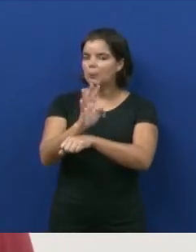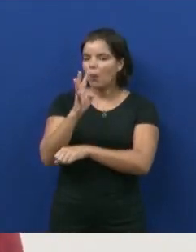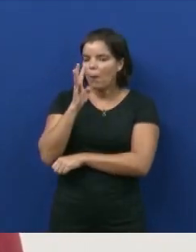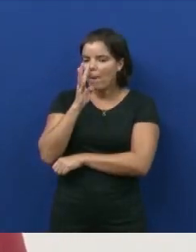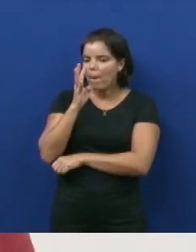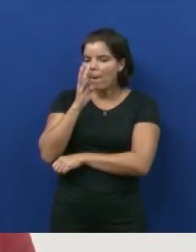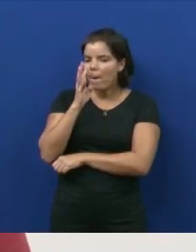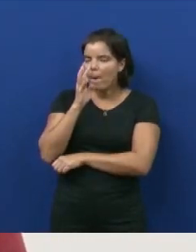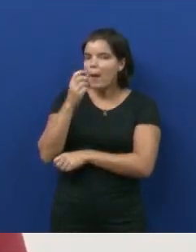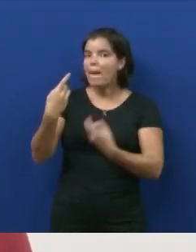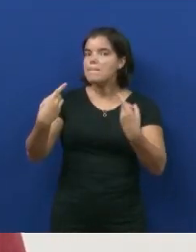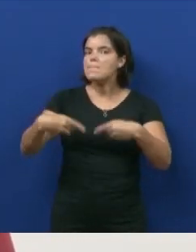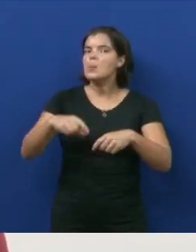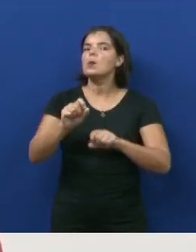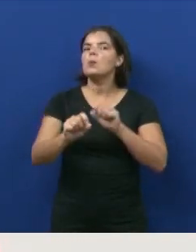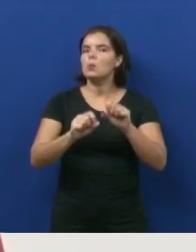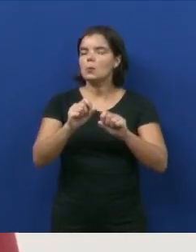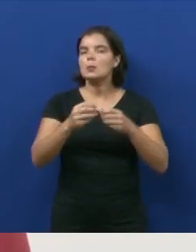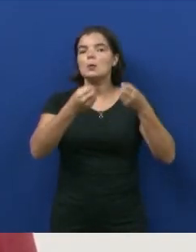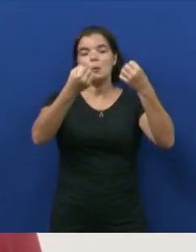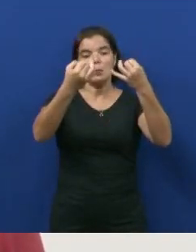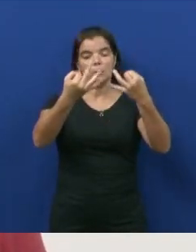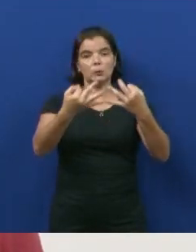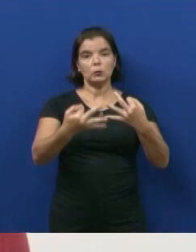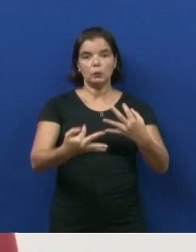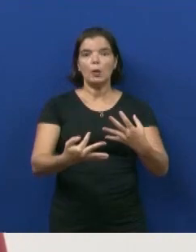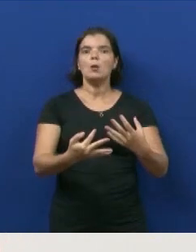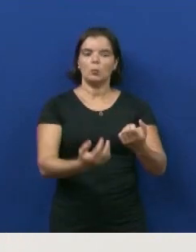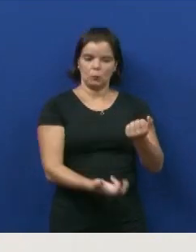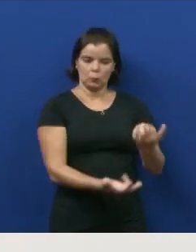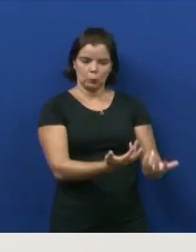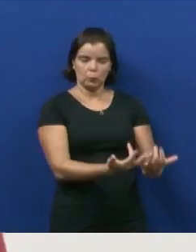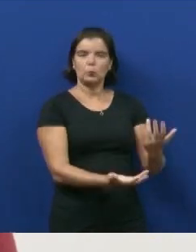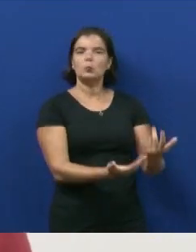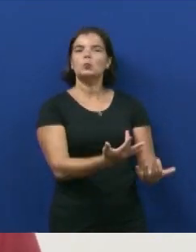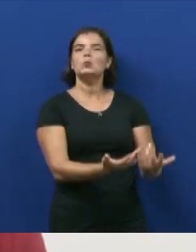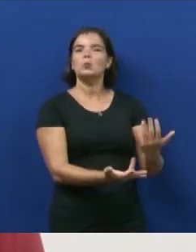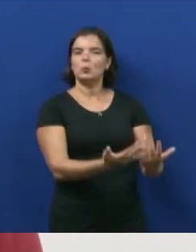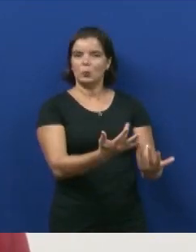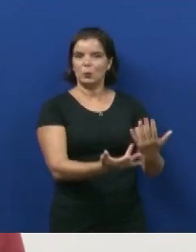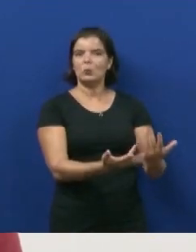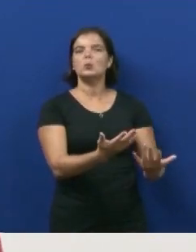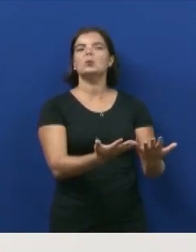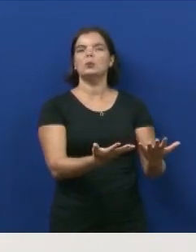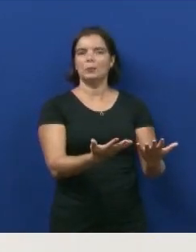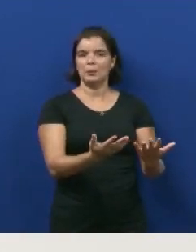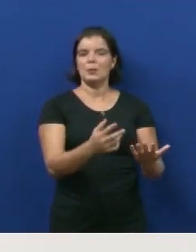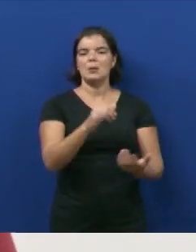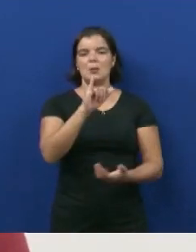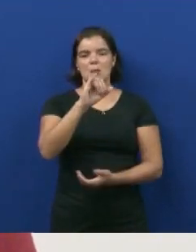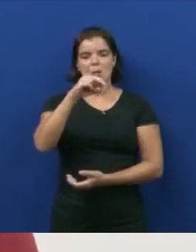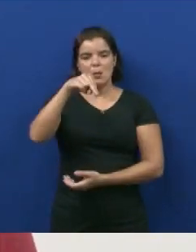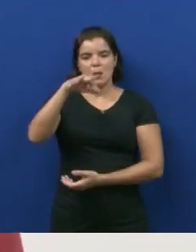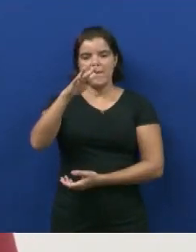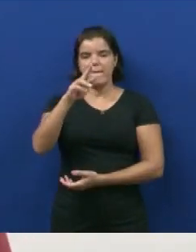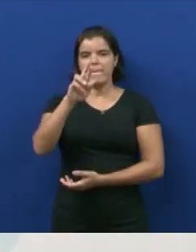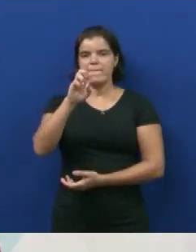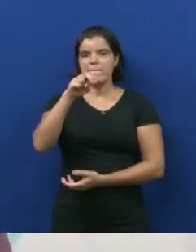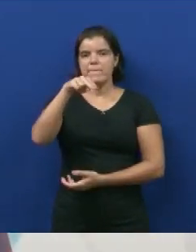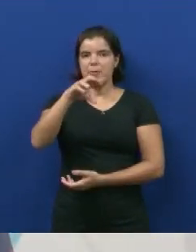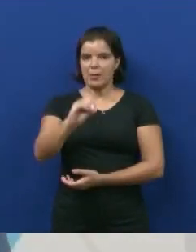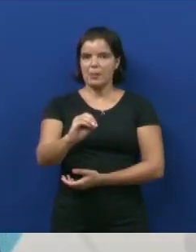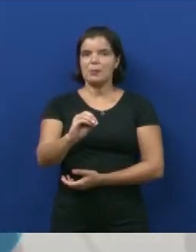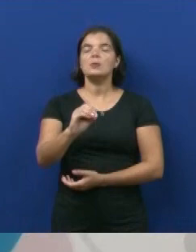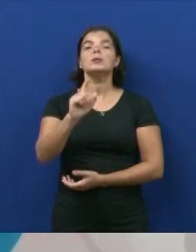Ele é provocante porque ele realmente trata desse inferno, esse inferno com camadas até chegar. Então,